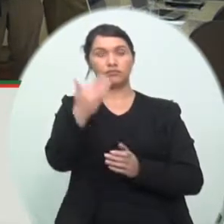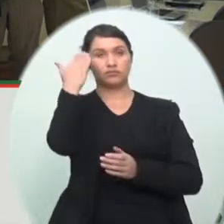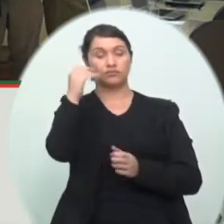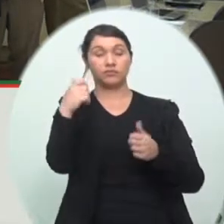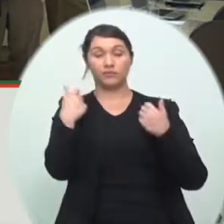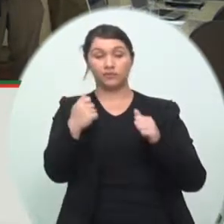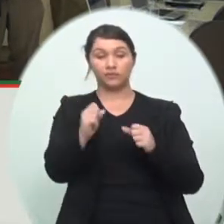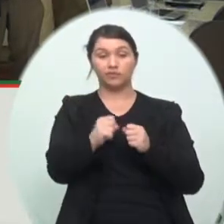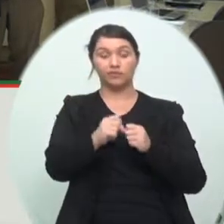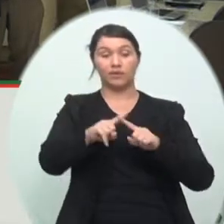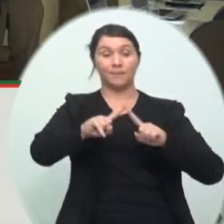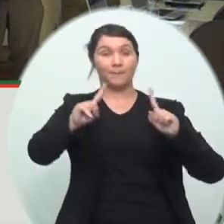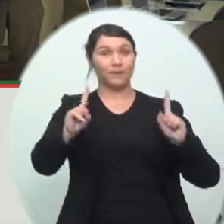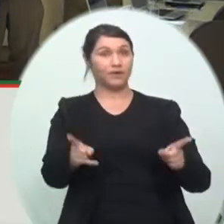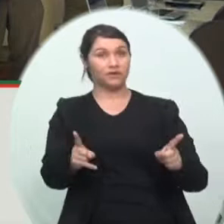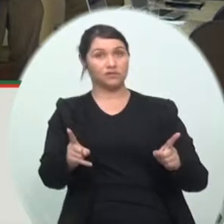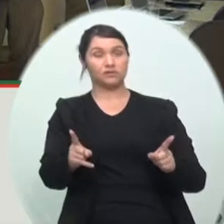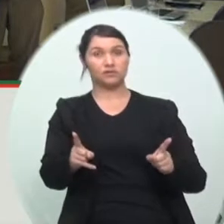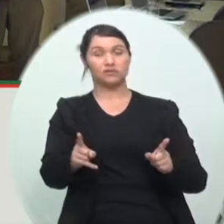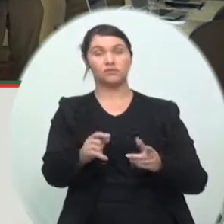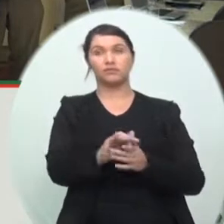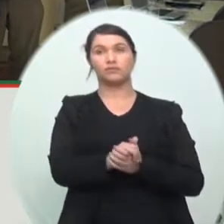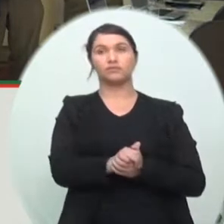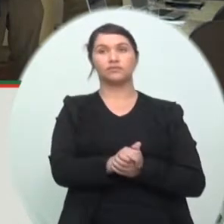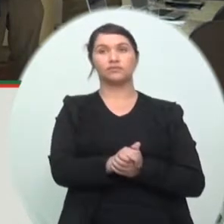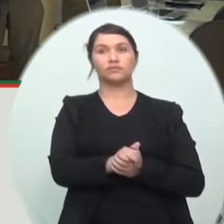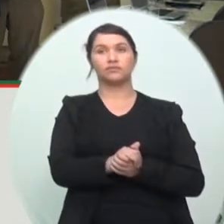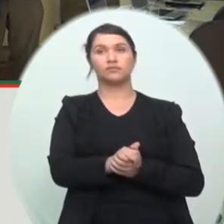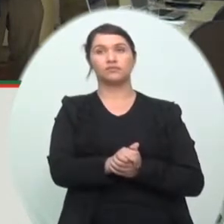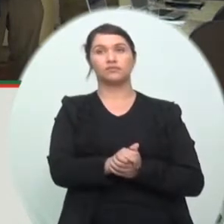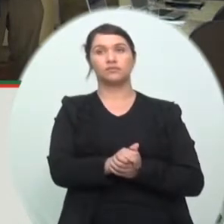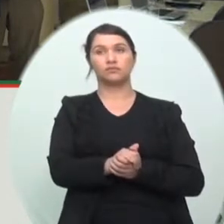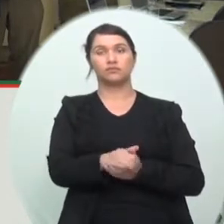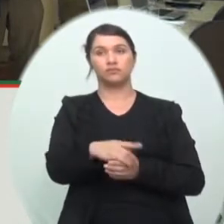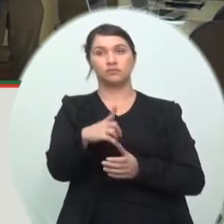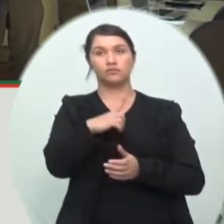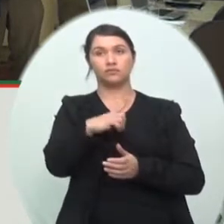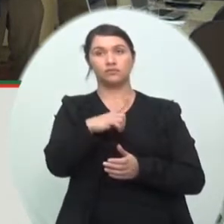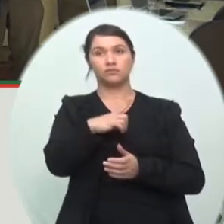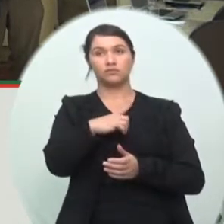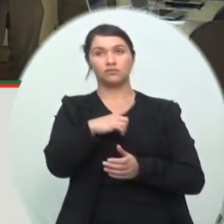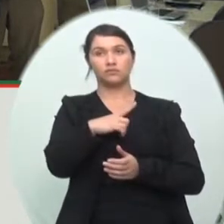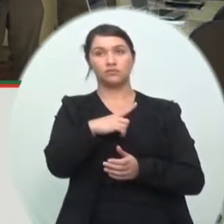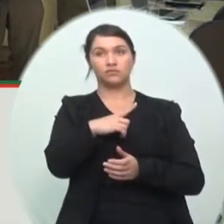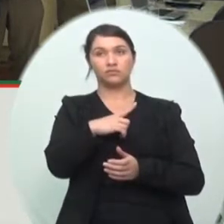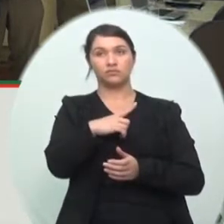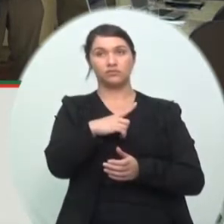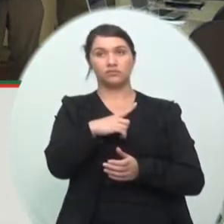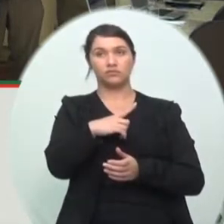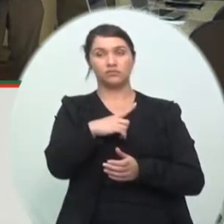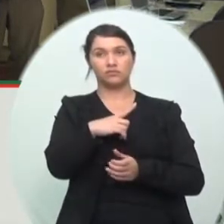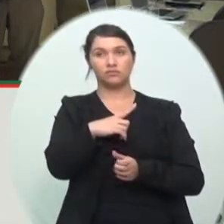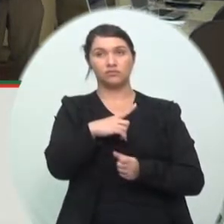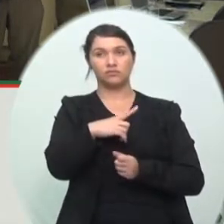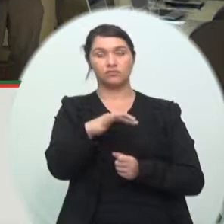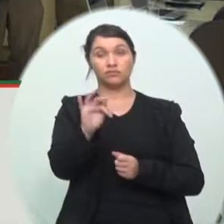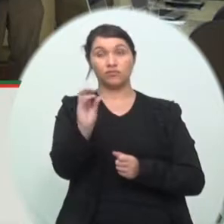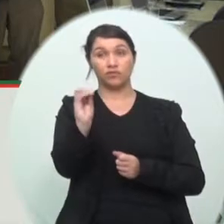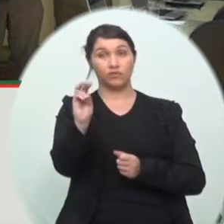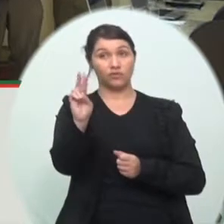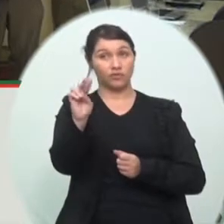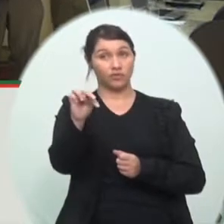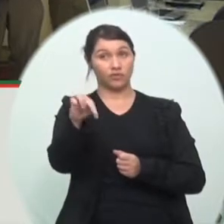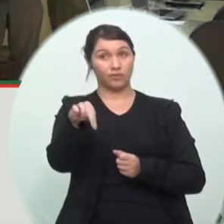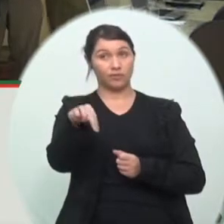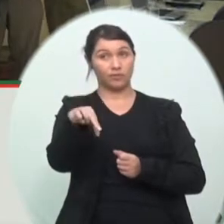nós ficávamos muito restritos à formalidade, né, Moreno? Era muita formalidade. E